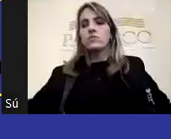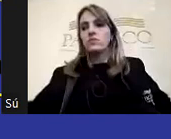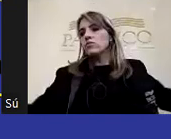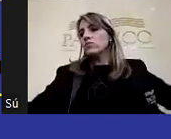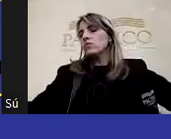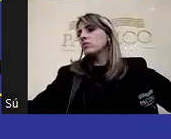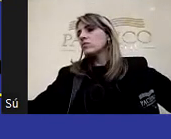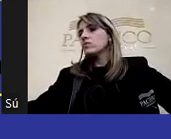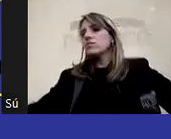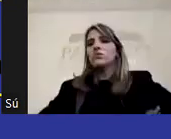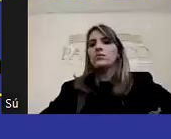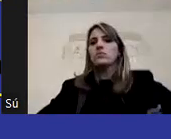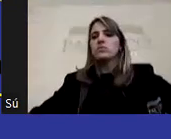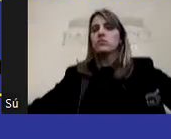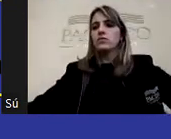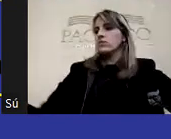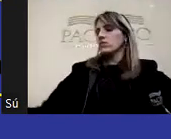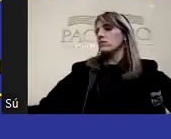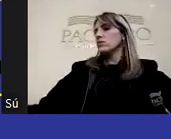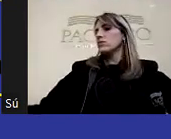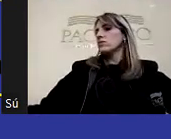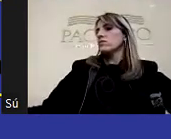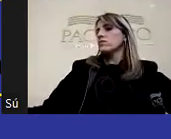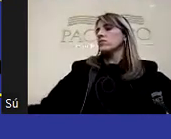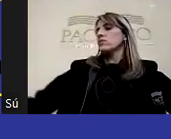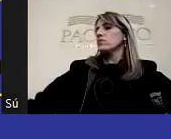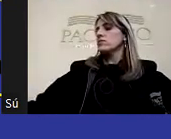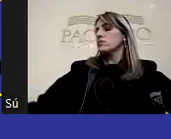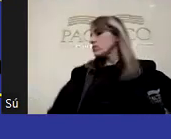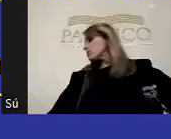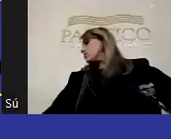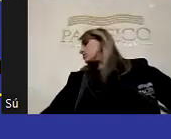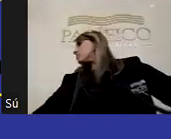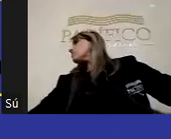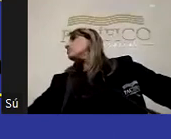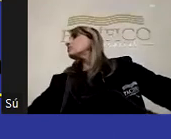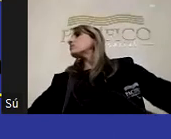frequência a relação como curiosidade, o que isso não configura uma neurose.